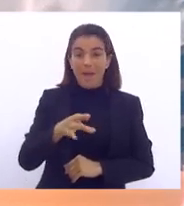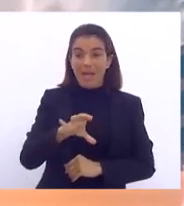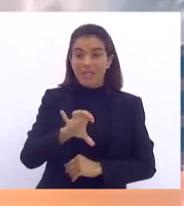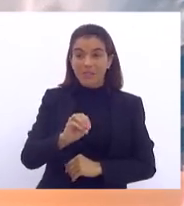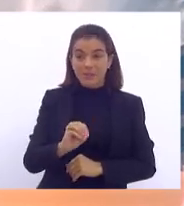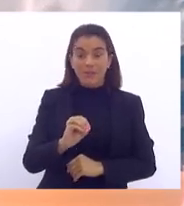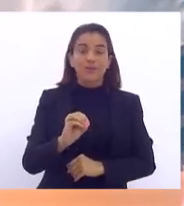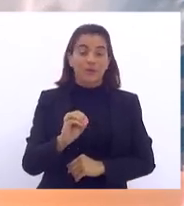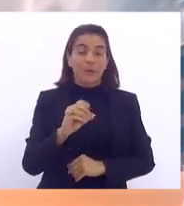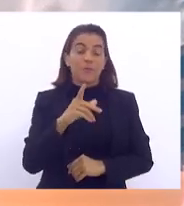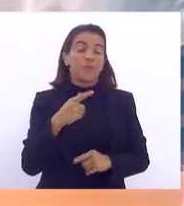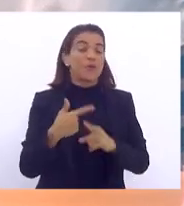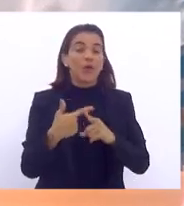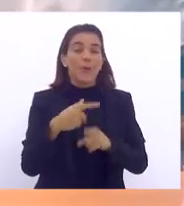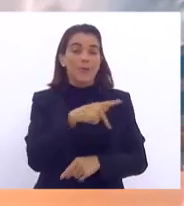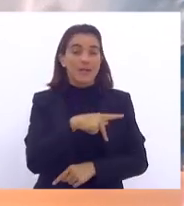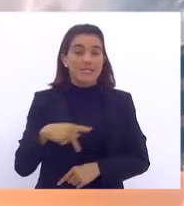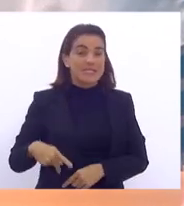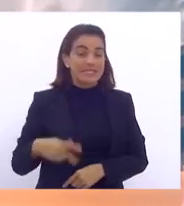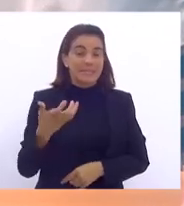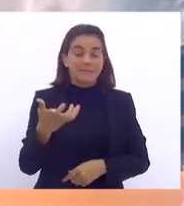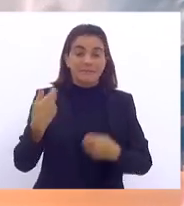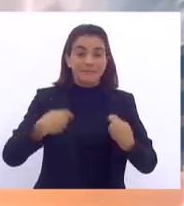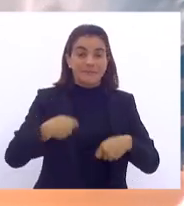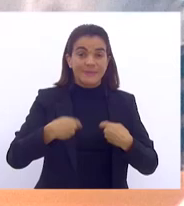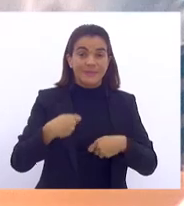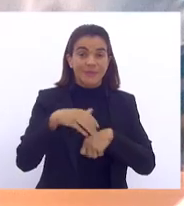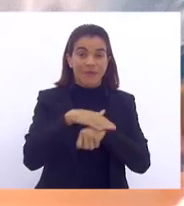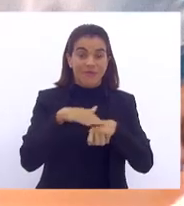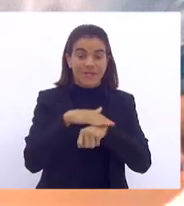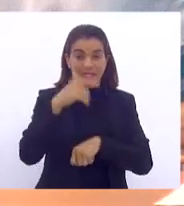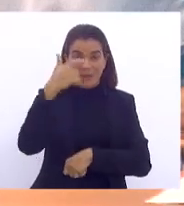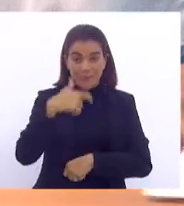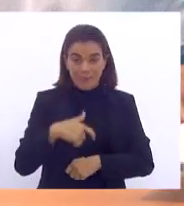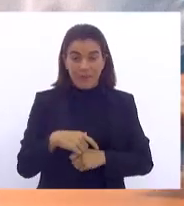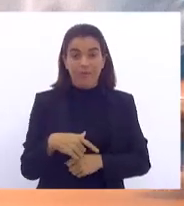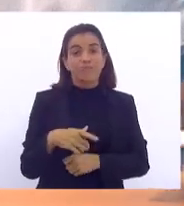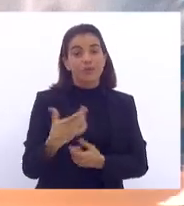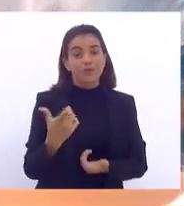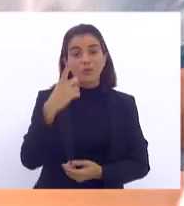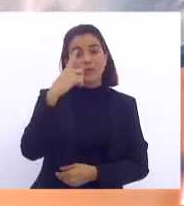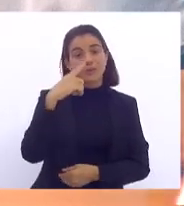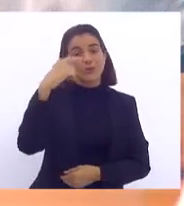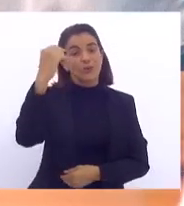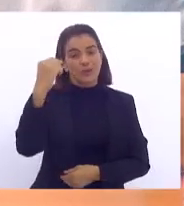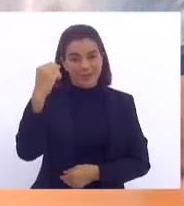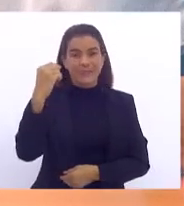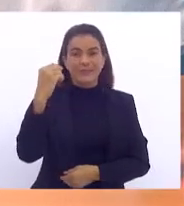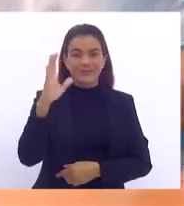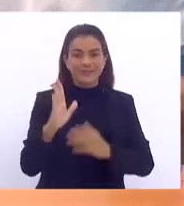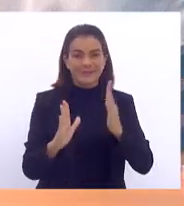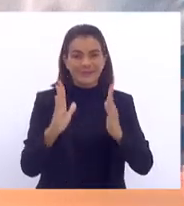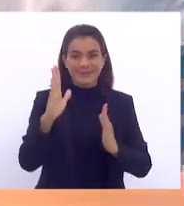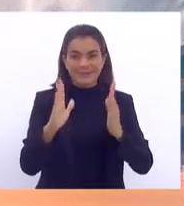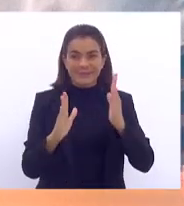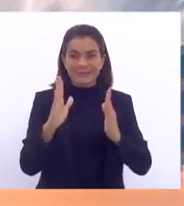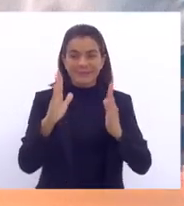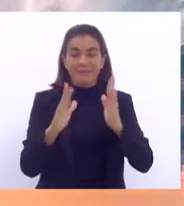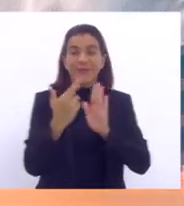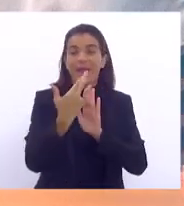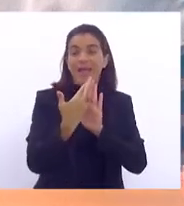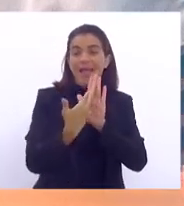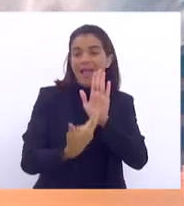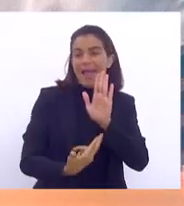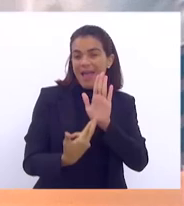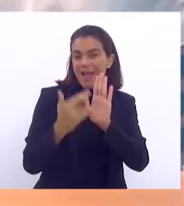Siciliano queria falar comigo lá na alfanda me dirigi para lá e enfim sou escalado ti Ju naquele momento para ser relator